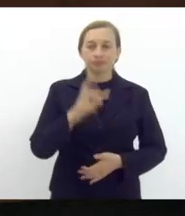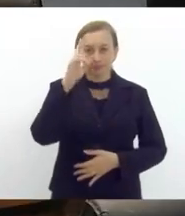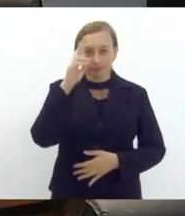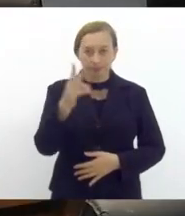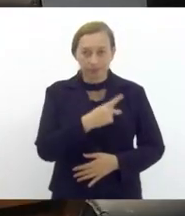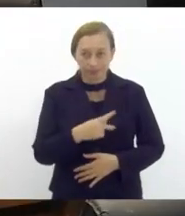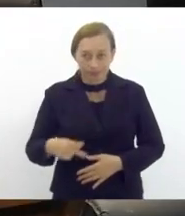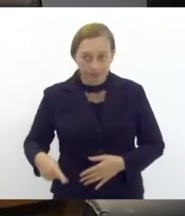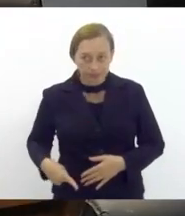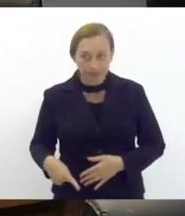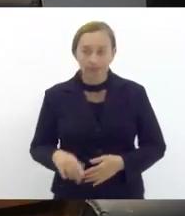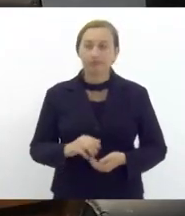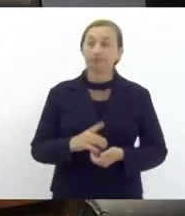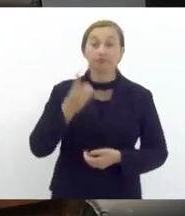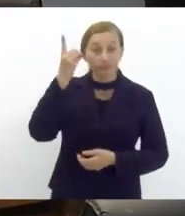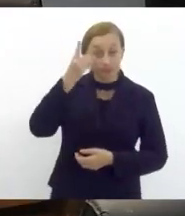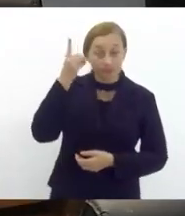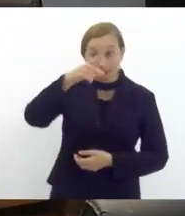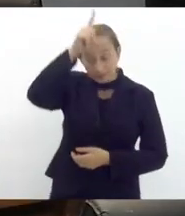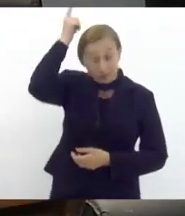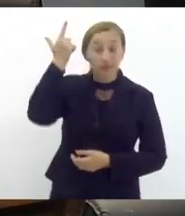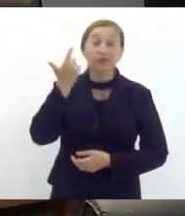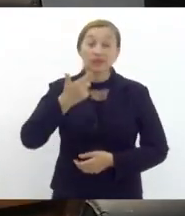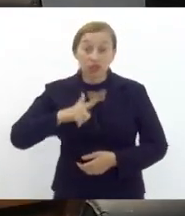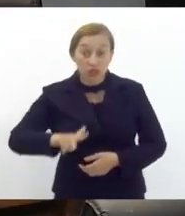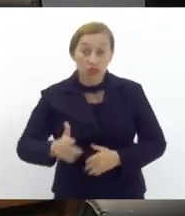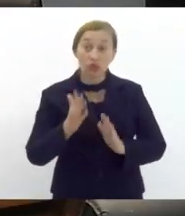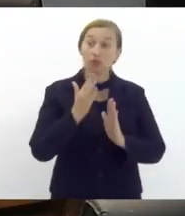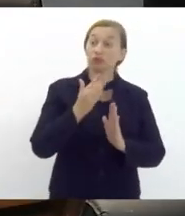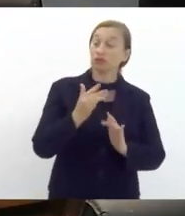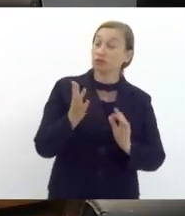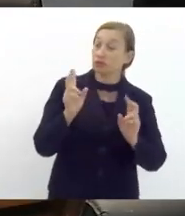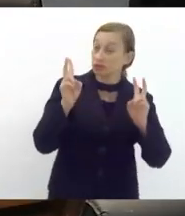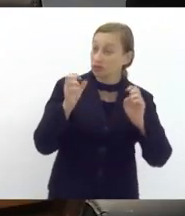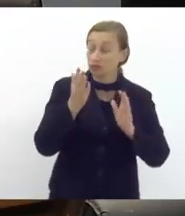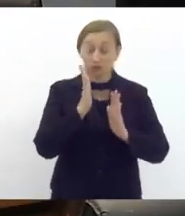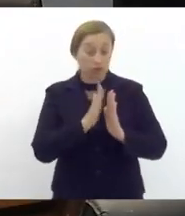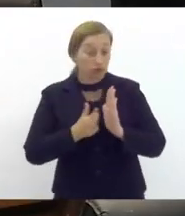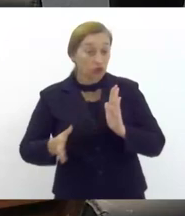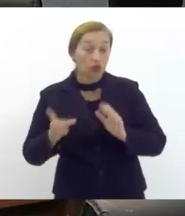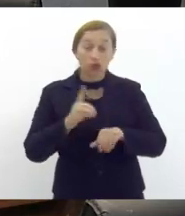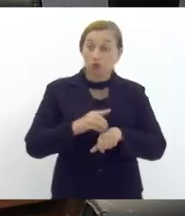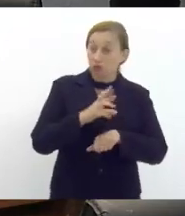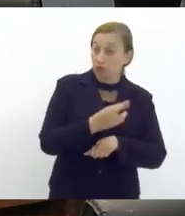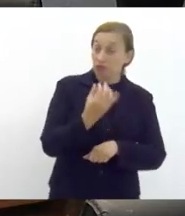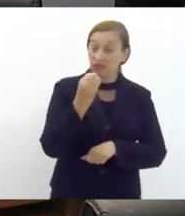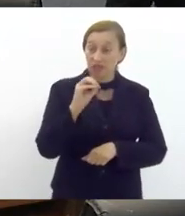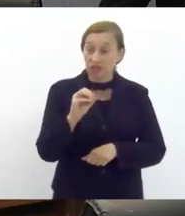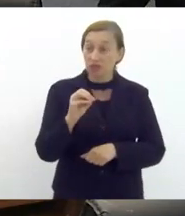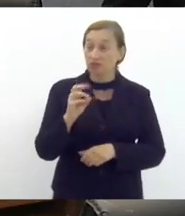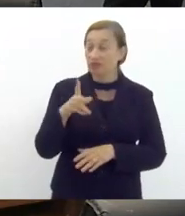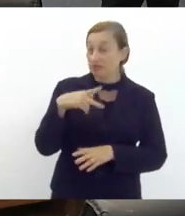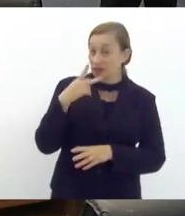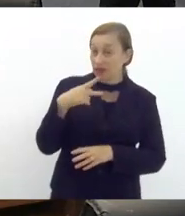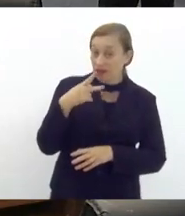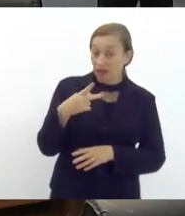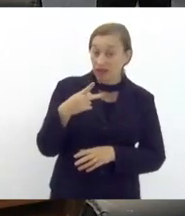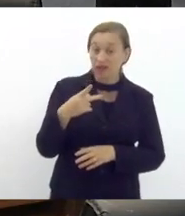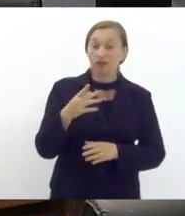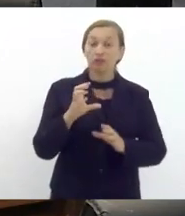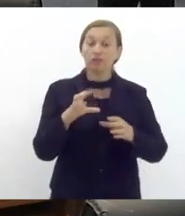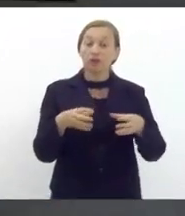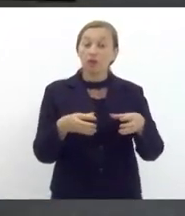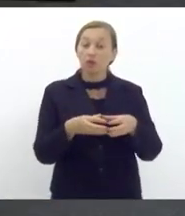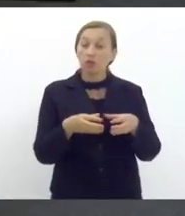pois não Deputado Luiz Paulo novamente questão de ordem Doutor Serginho agora vai dar aparecer pela